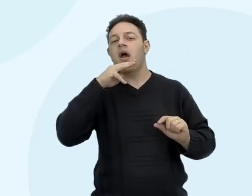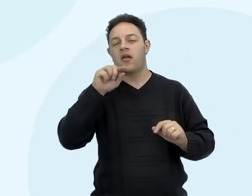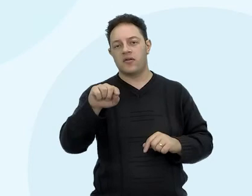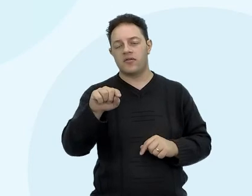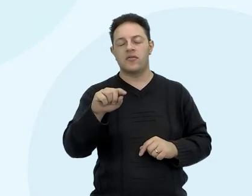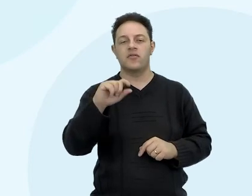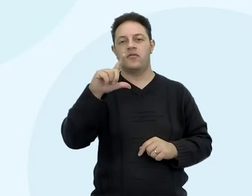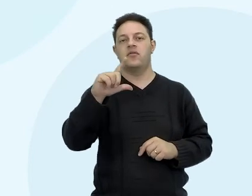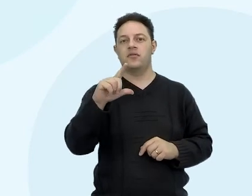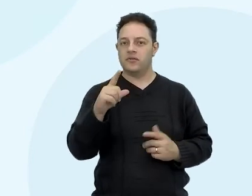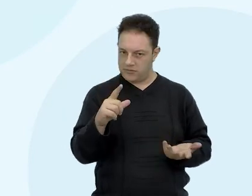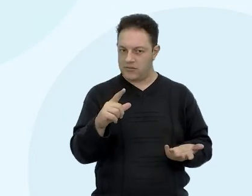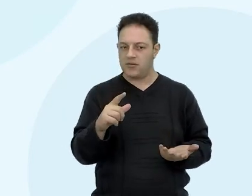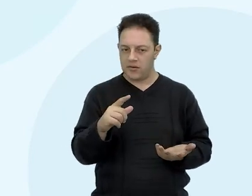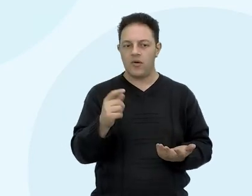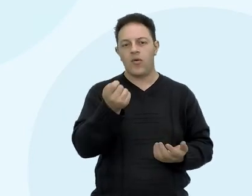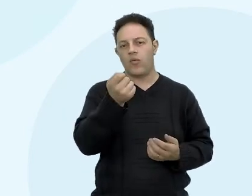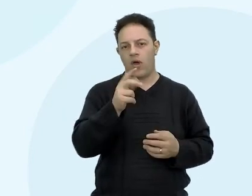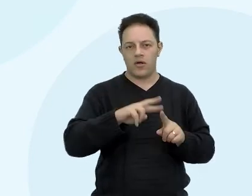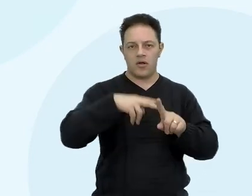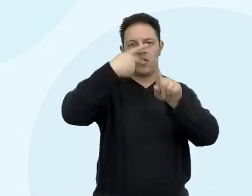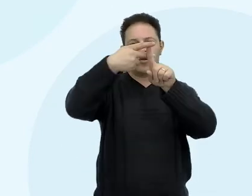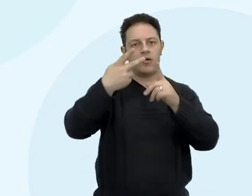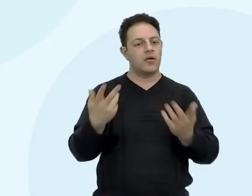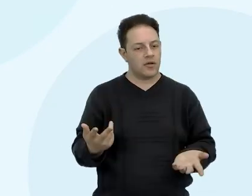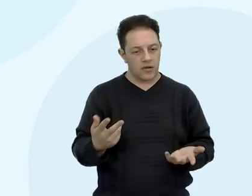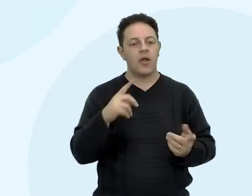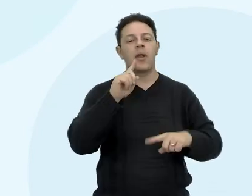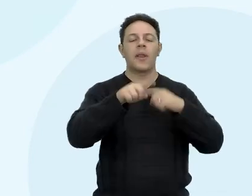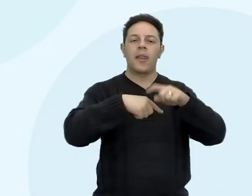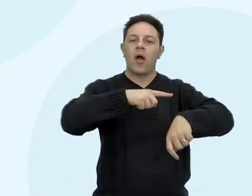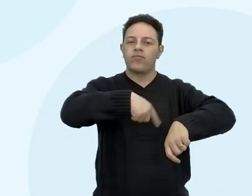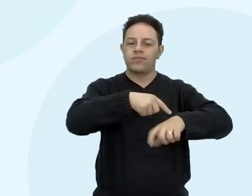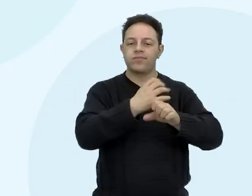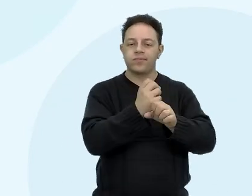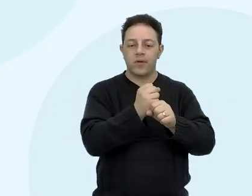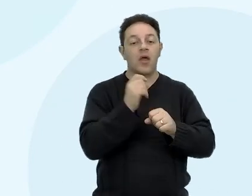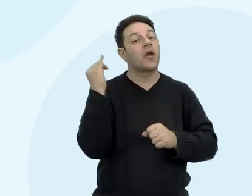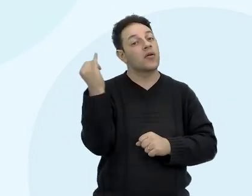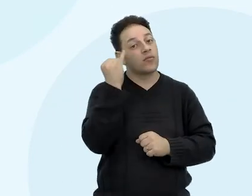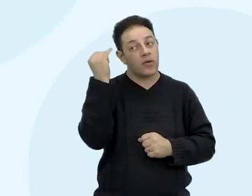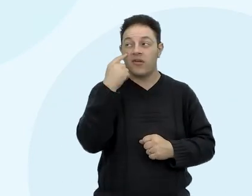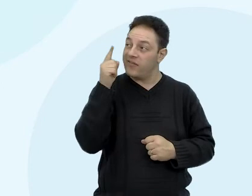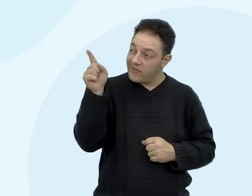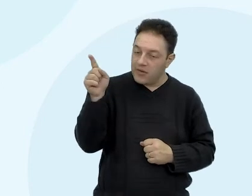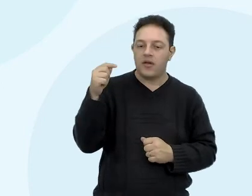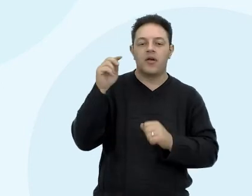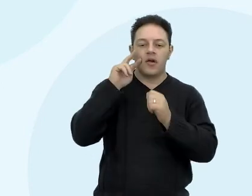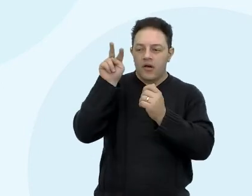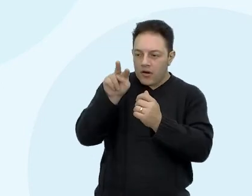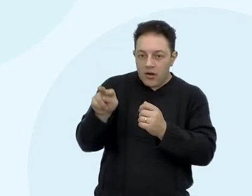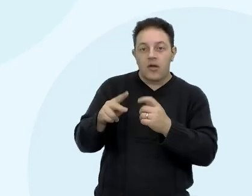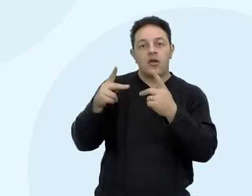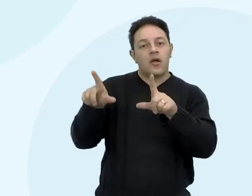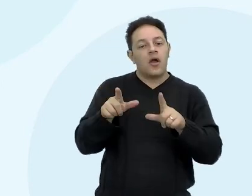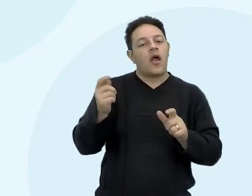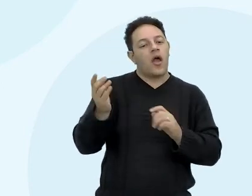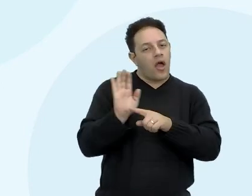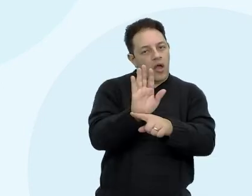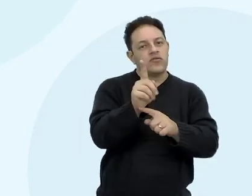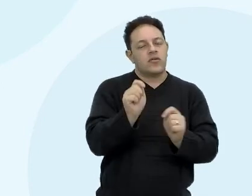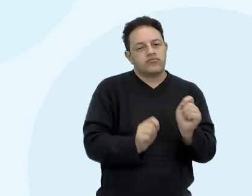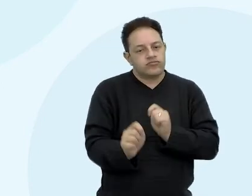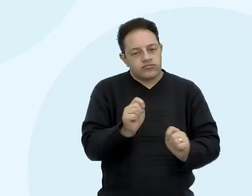aumento significativo, aí, quase o dobro. E aí, isso é uma informação importante para a gente conseguir economizar e